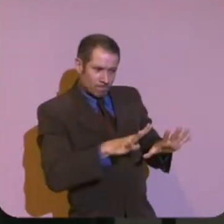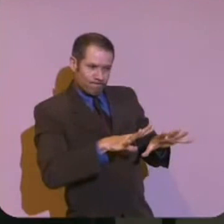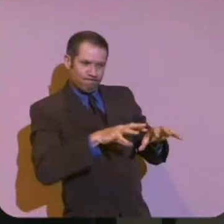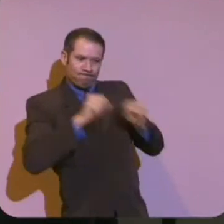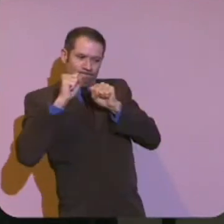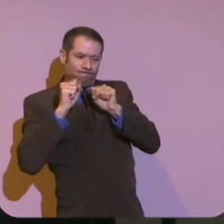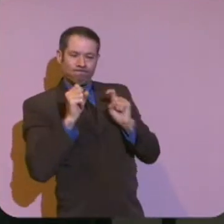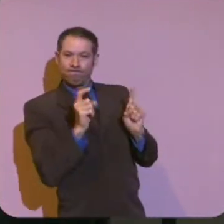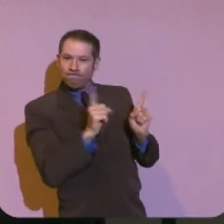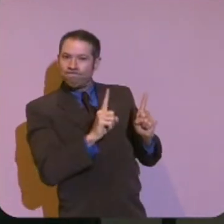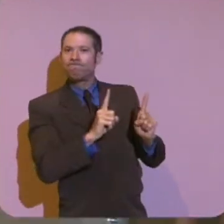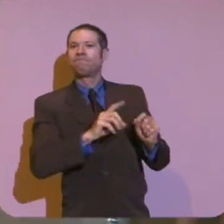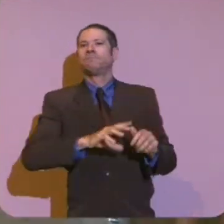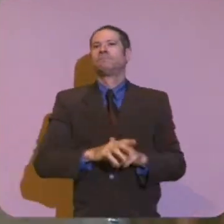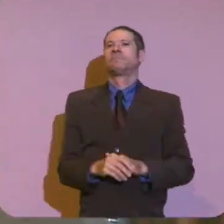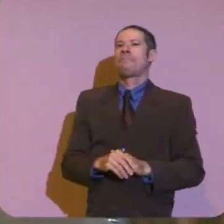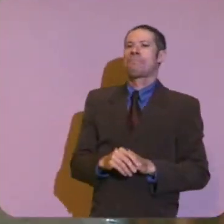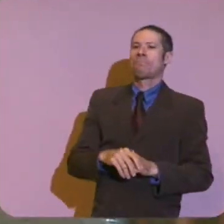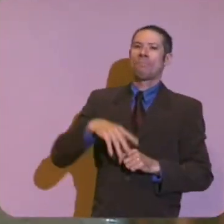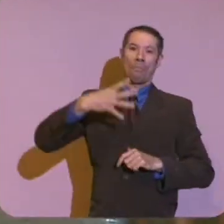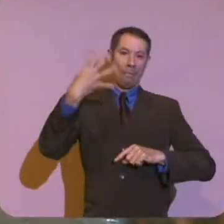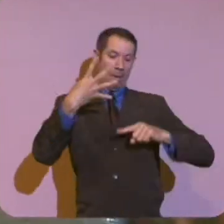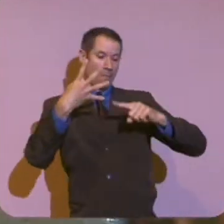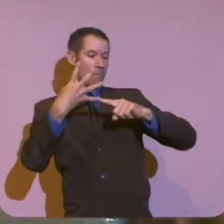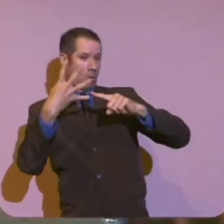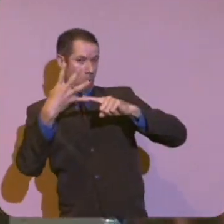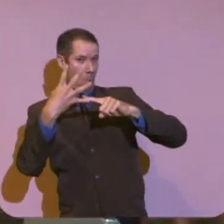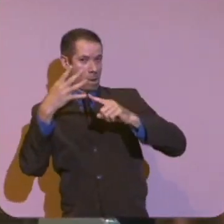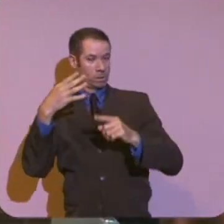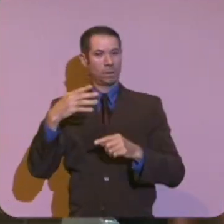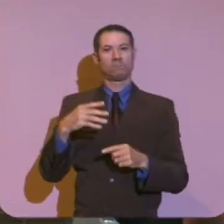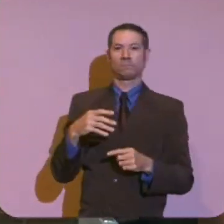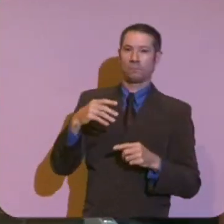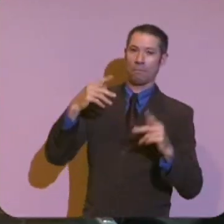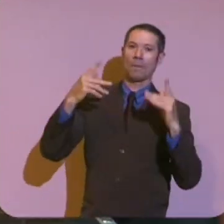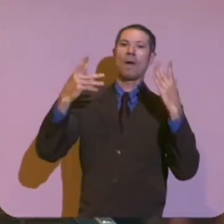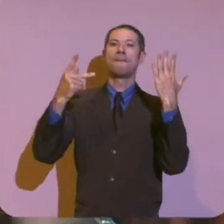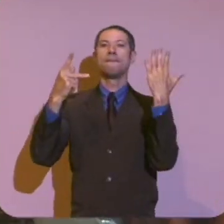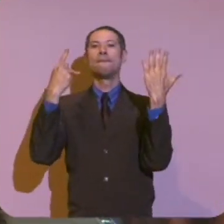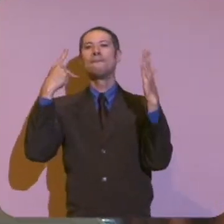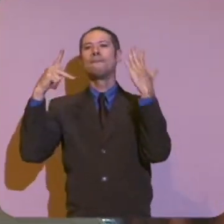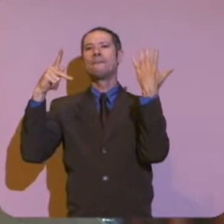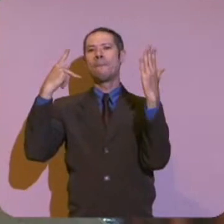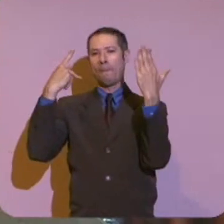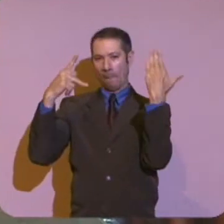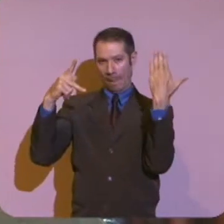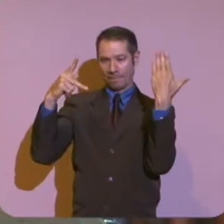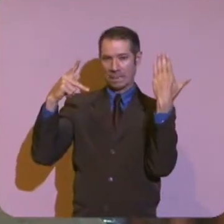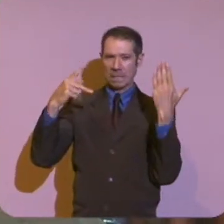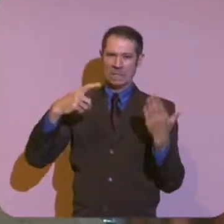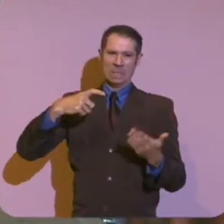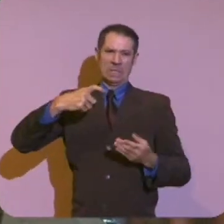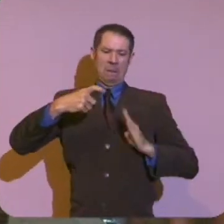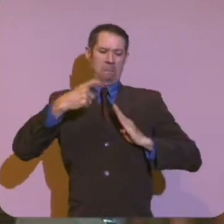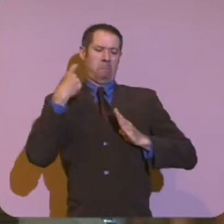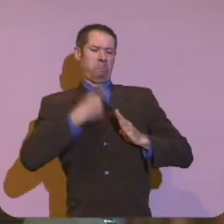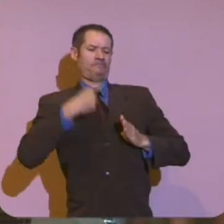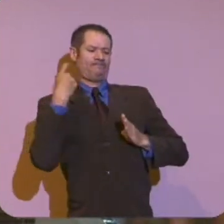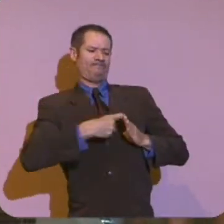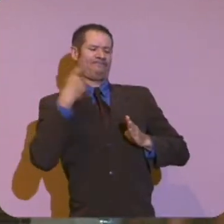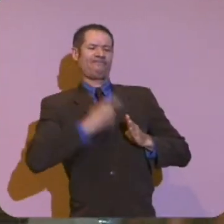havia declarado. E a 4ª lição desta parábola é que se nós formos duros de